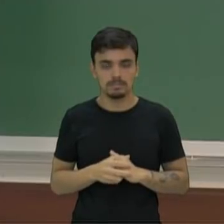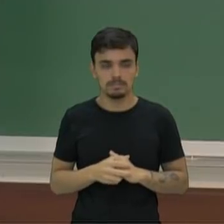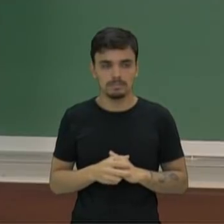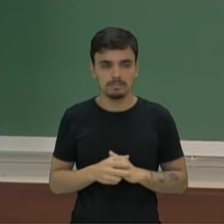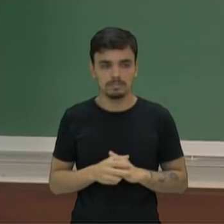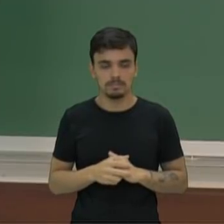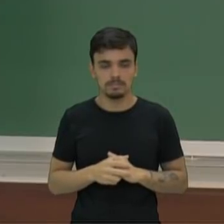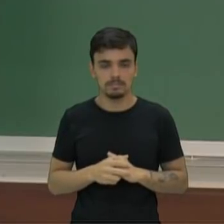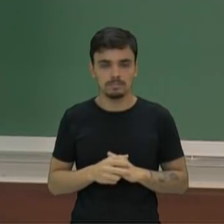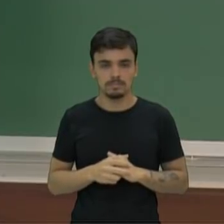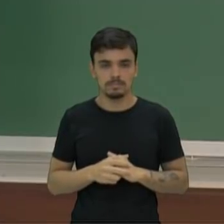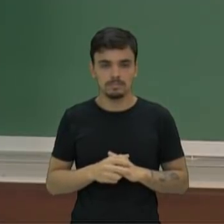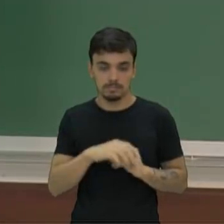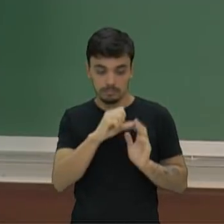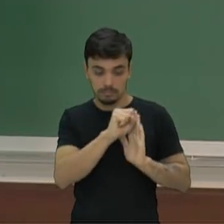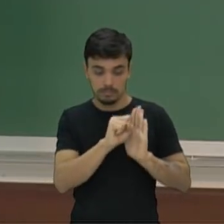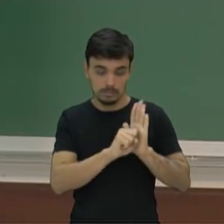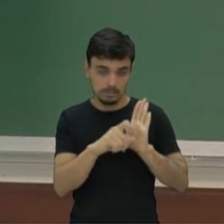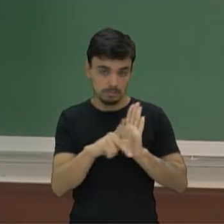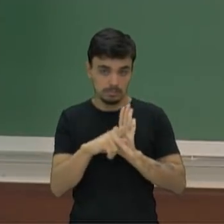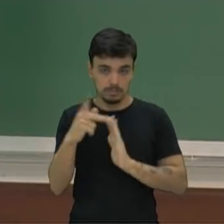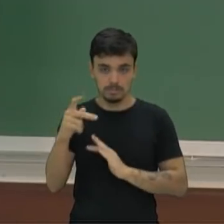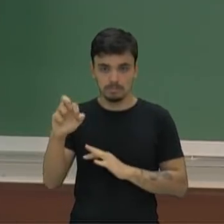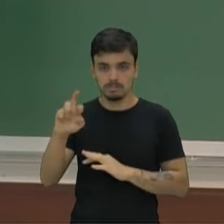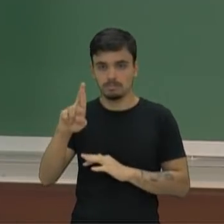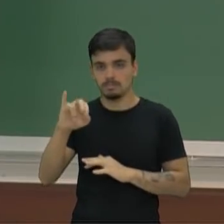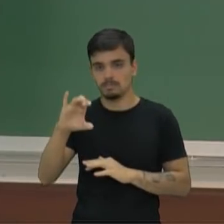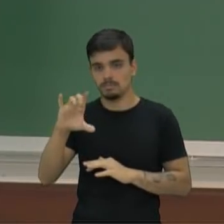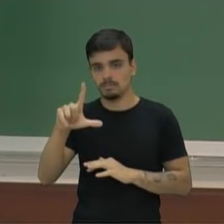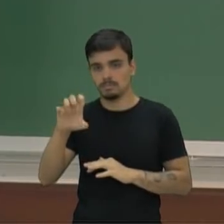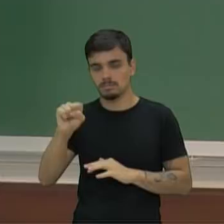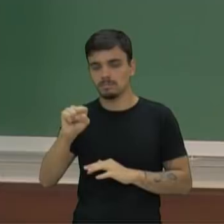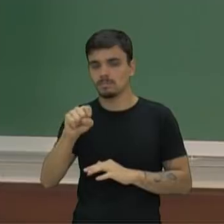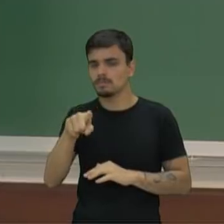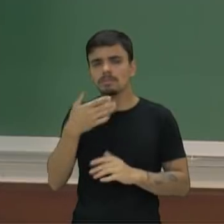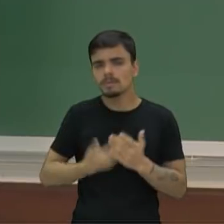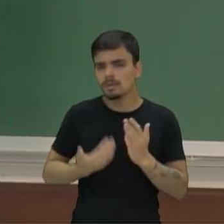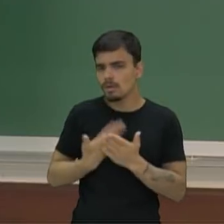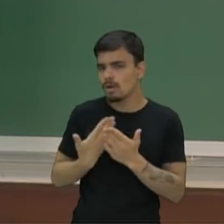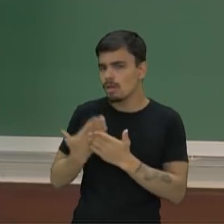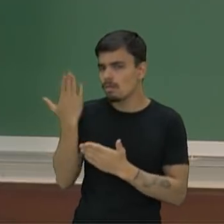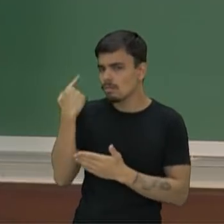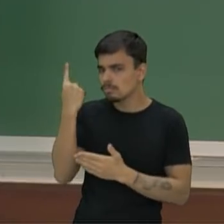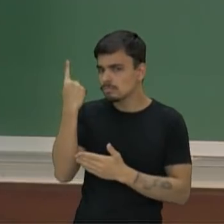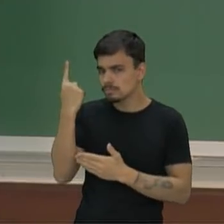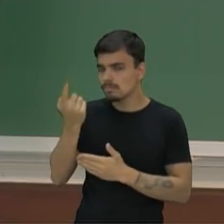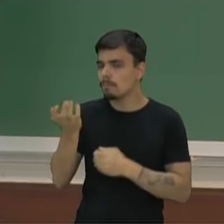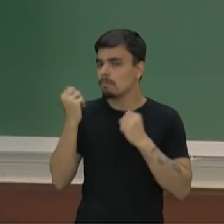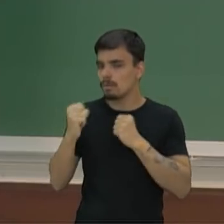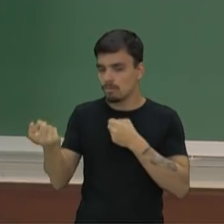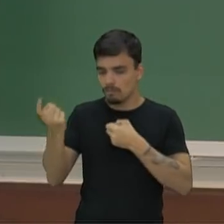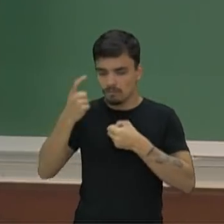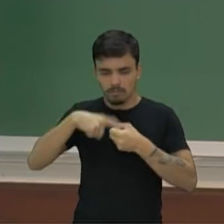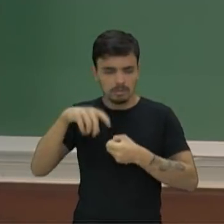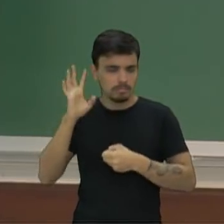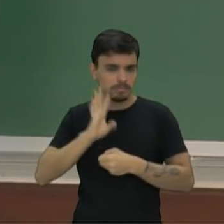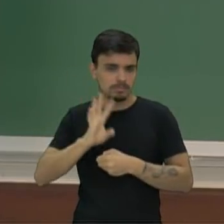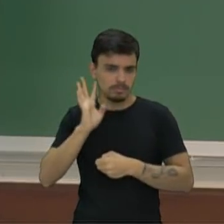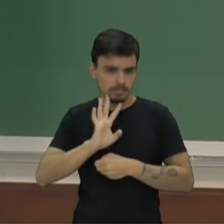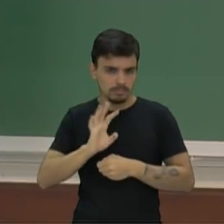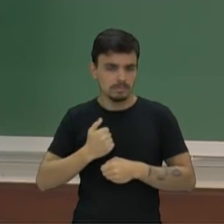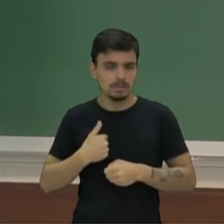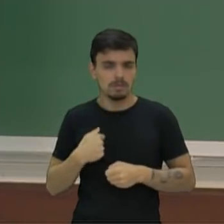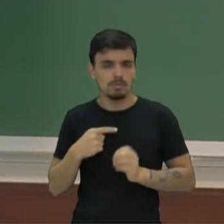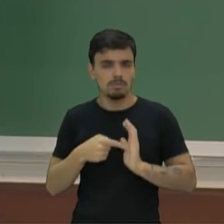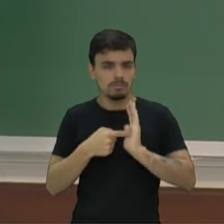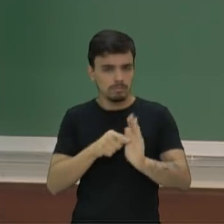Médica, século de Péricles, Guerra do Peloponeso. Perdeu essa aula? Volta lá, cara. Ficou muito bacana. Deixou meu